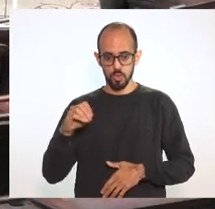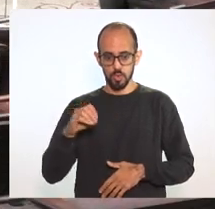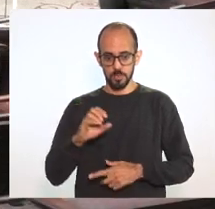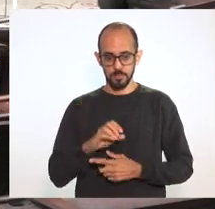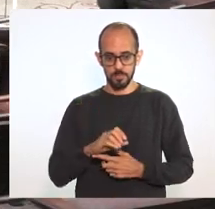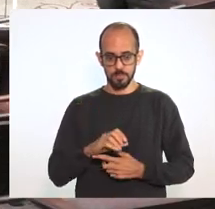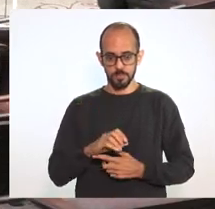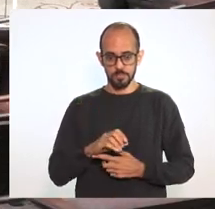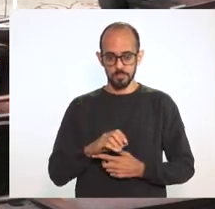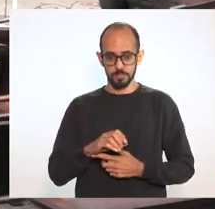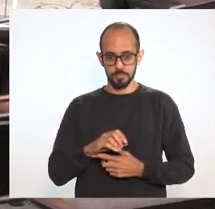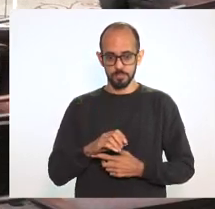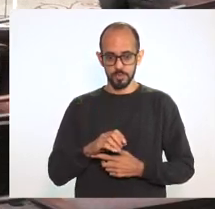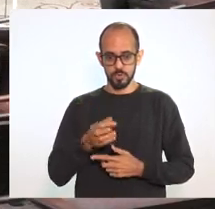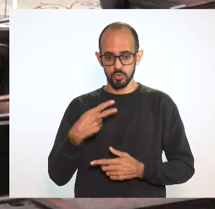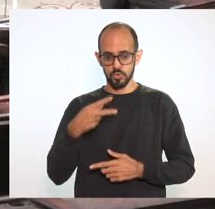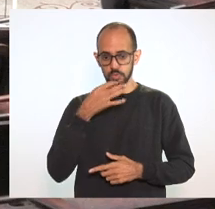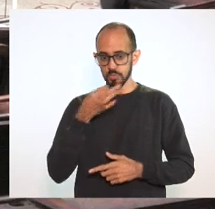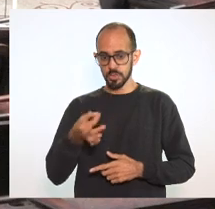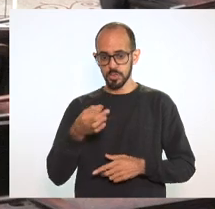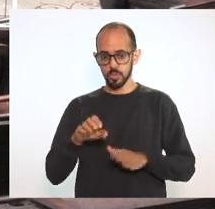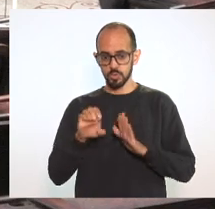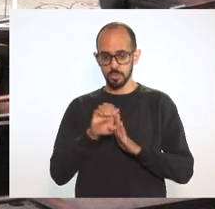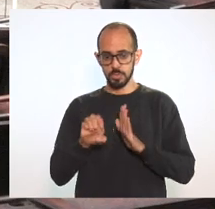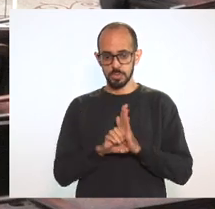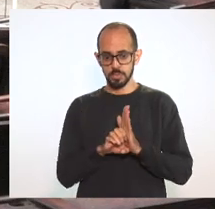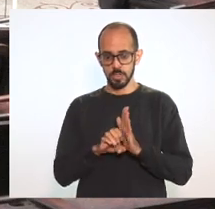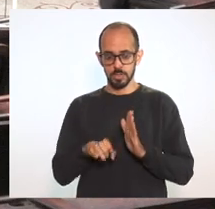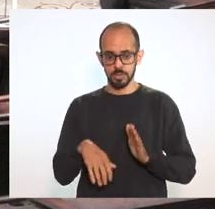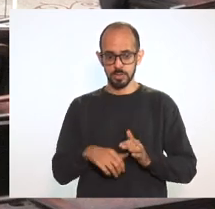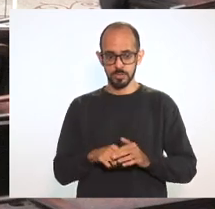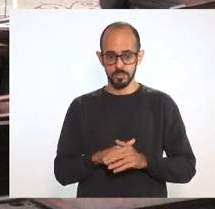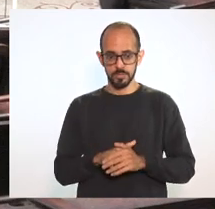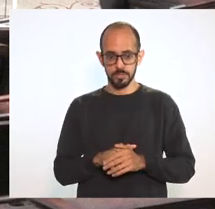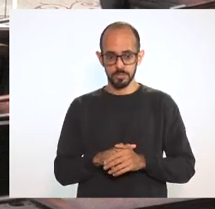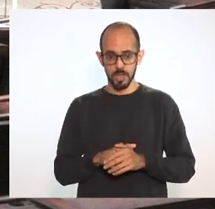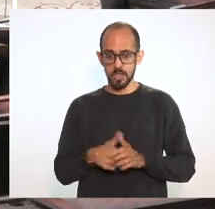Parecer sobre as emendas. Tiraram a minha flor daqui, é?